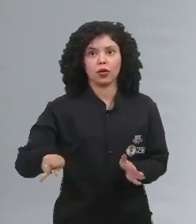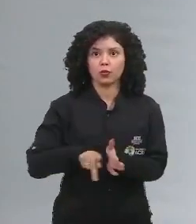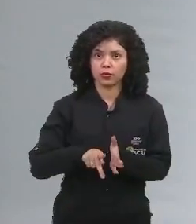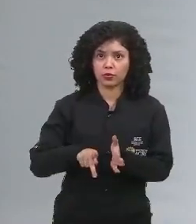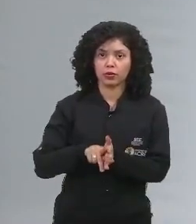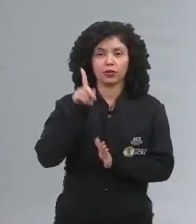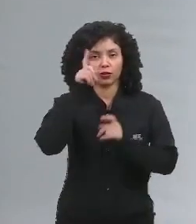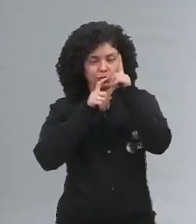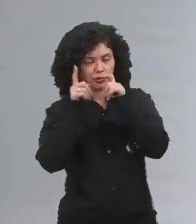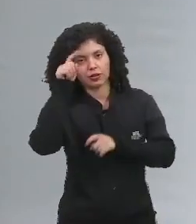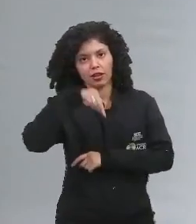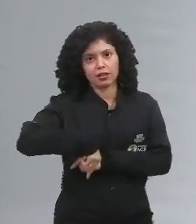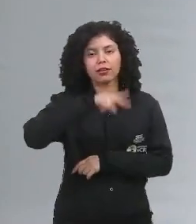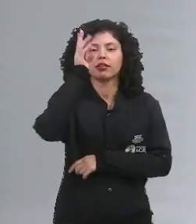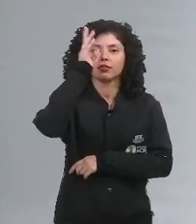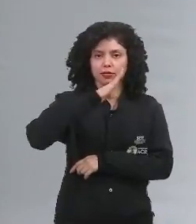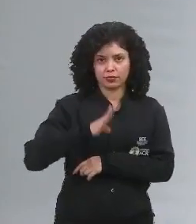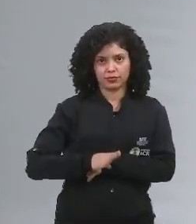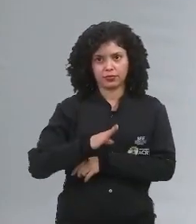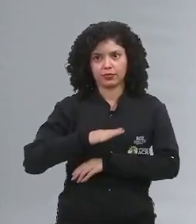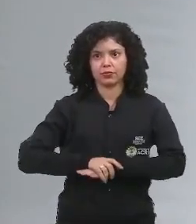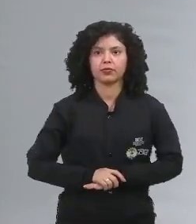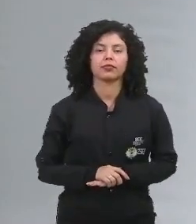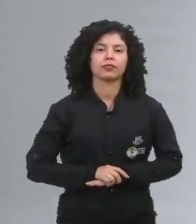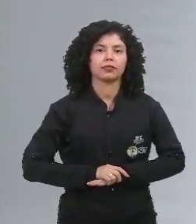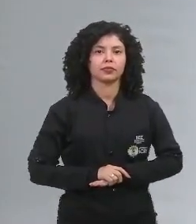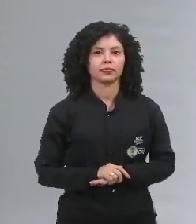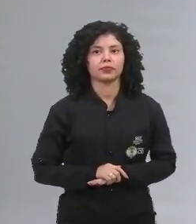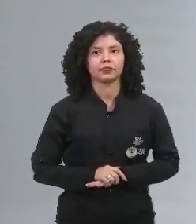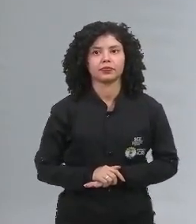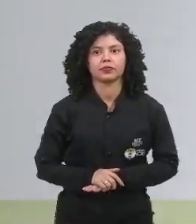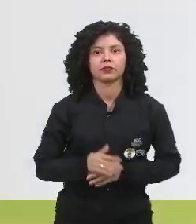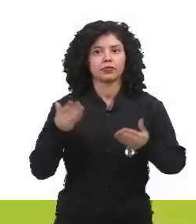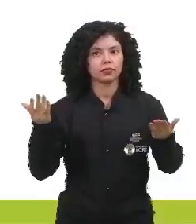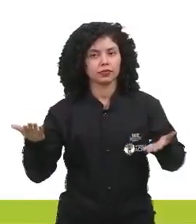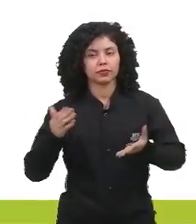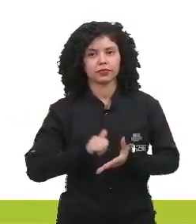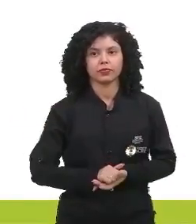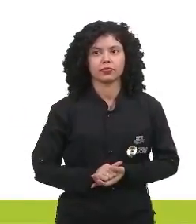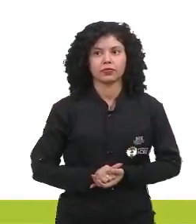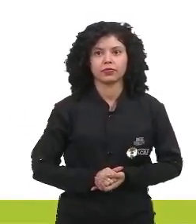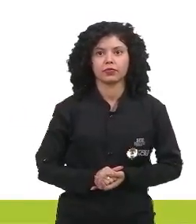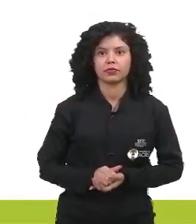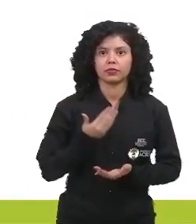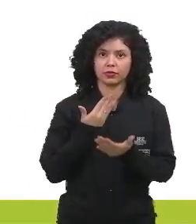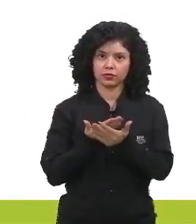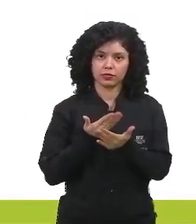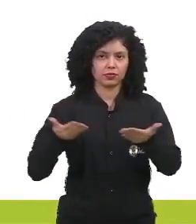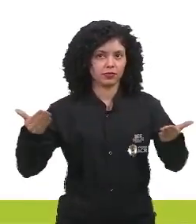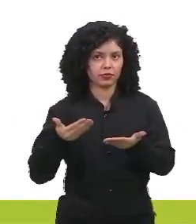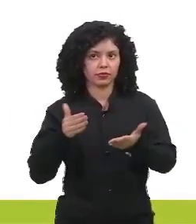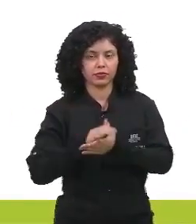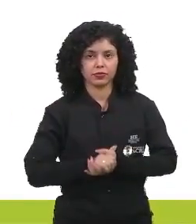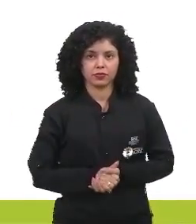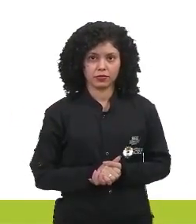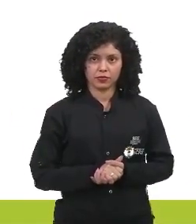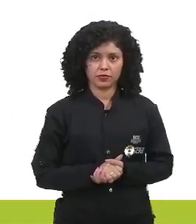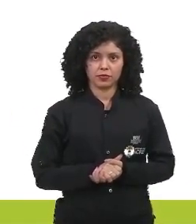as expressões que nós falamos aqui no nosso português brasileiro. Então, vamos à nossa aula de hoje.